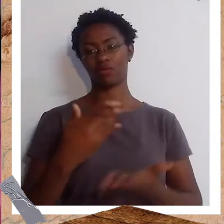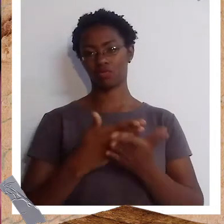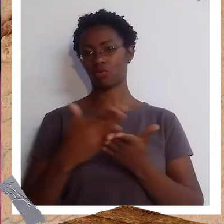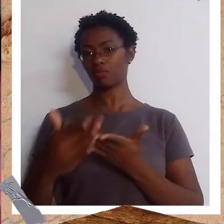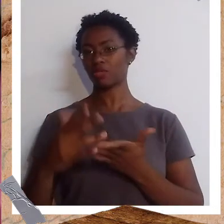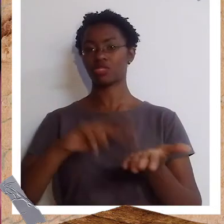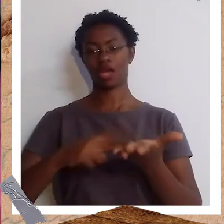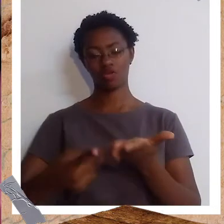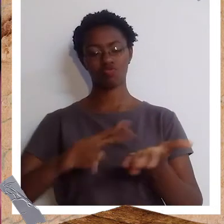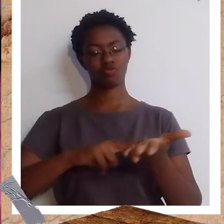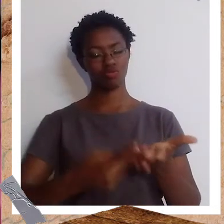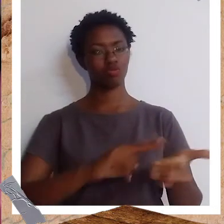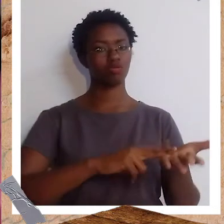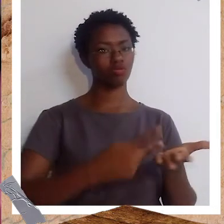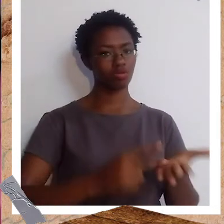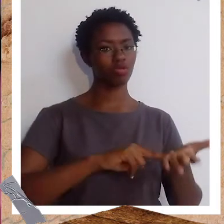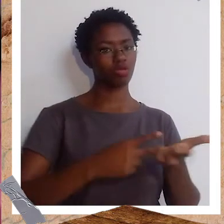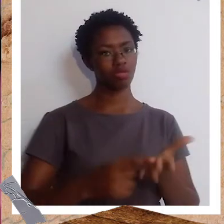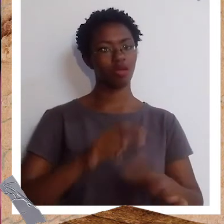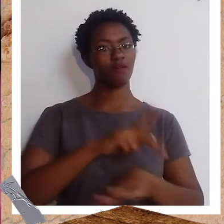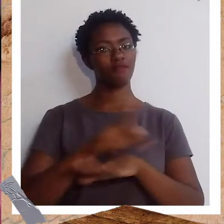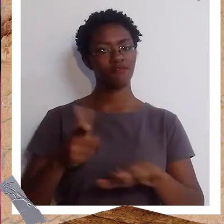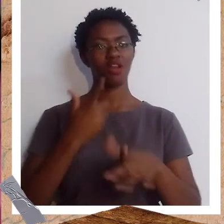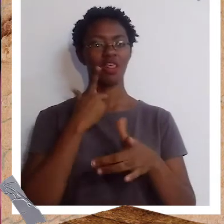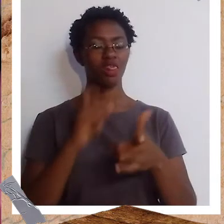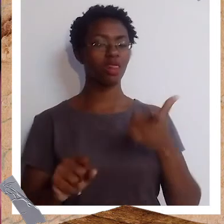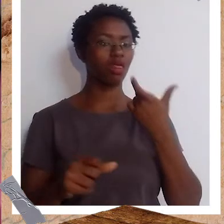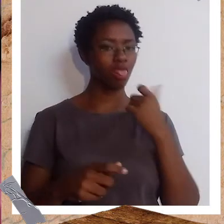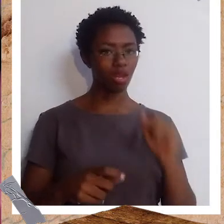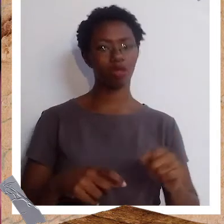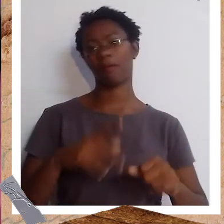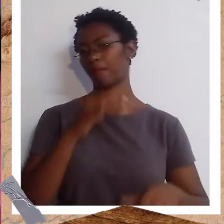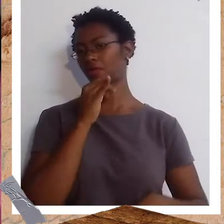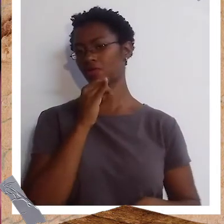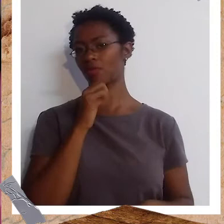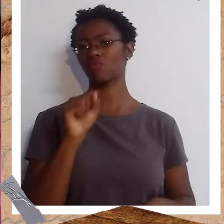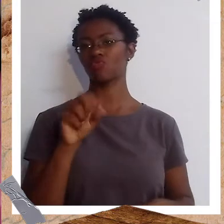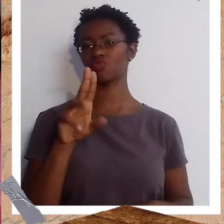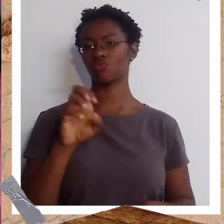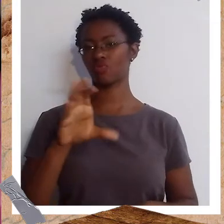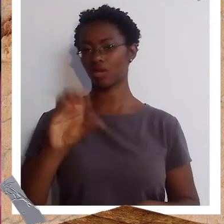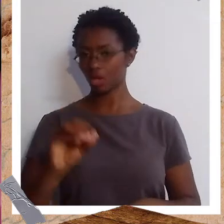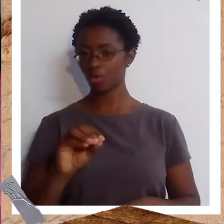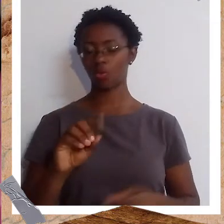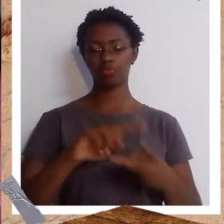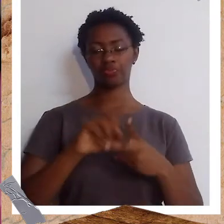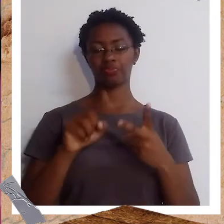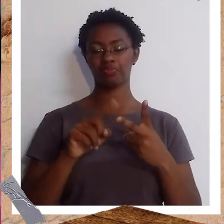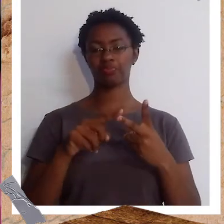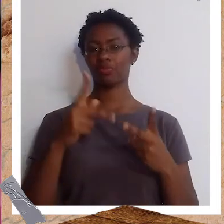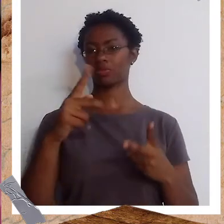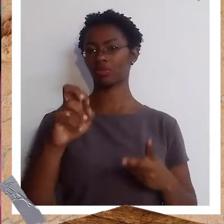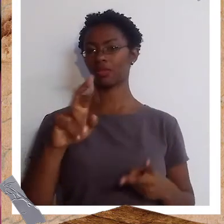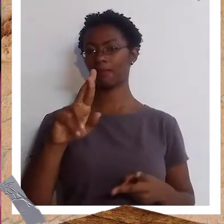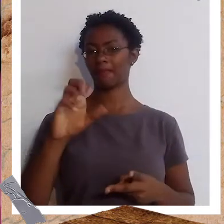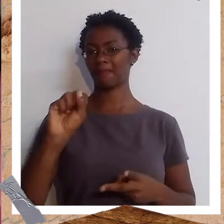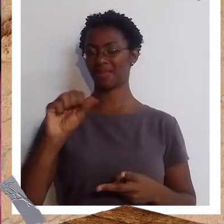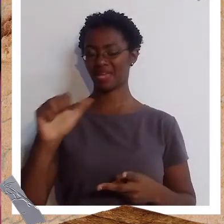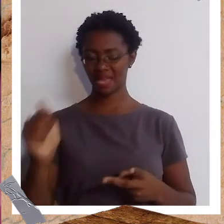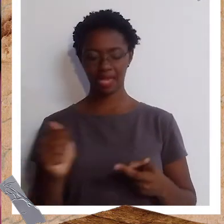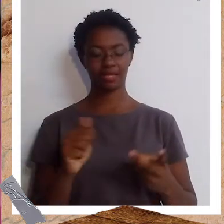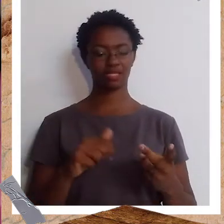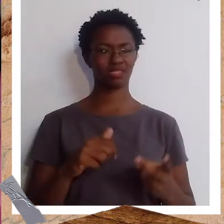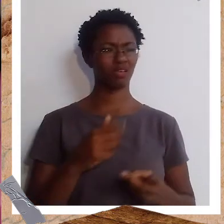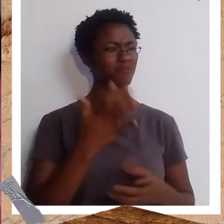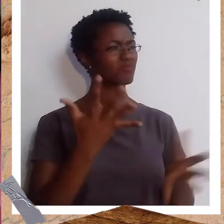para muitas línguas, e línguas não tão usuais, como sueco, como persa, como... Lin, me